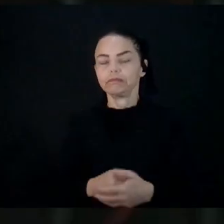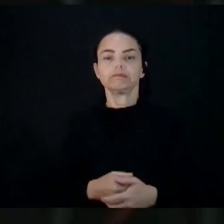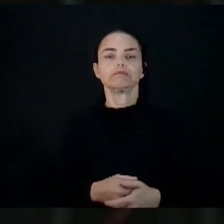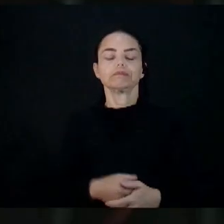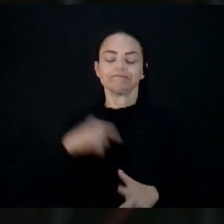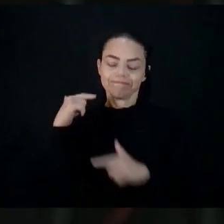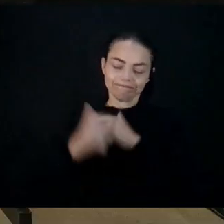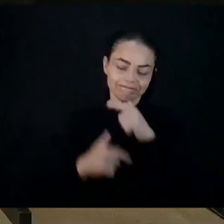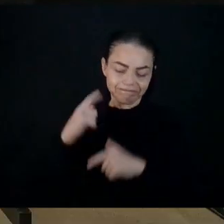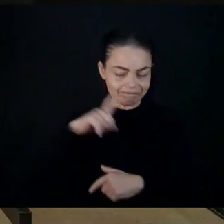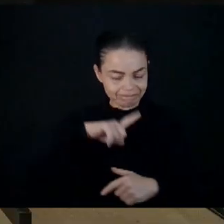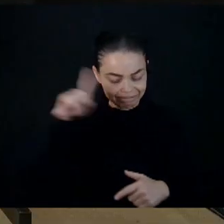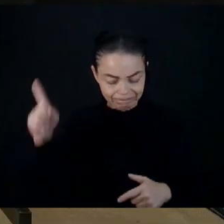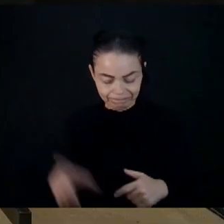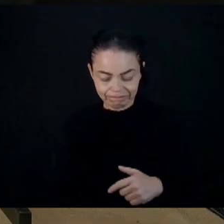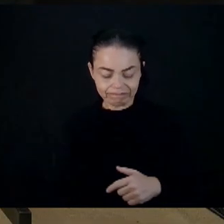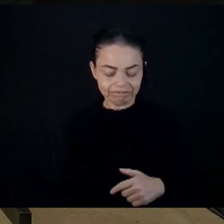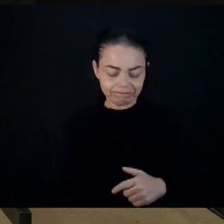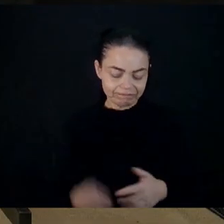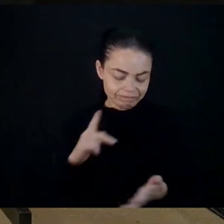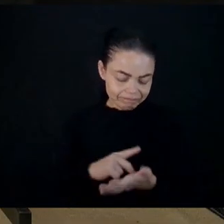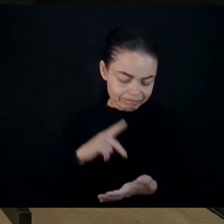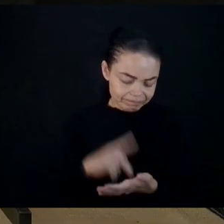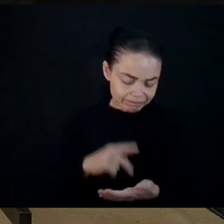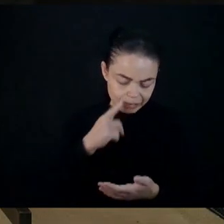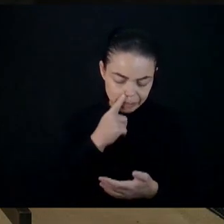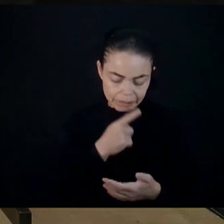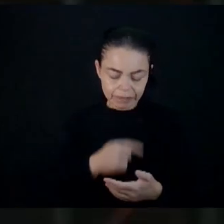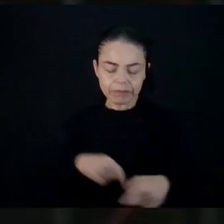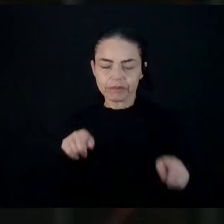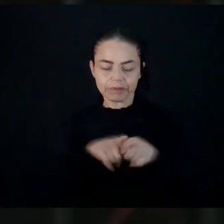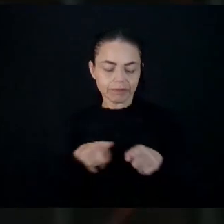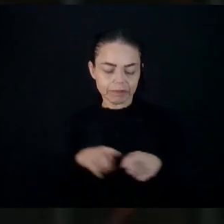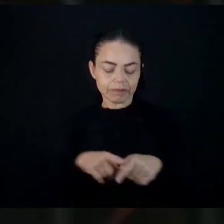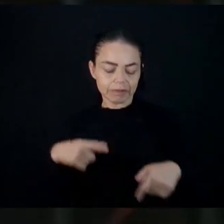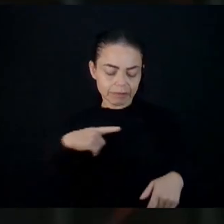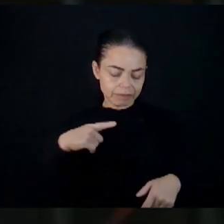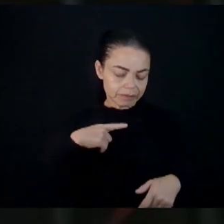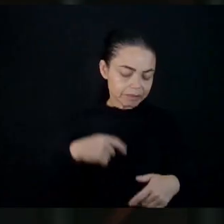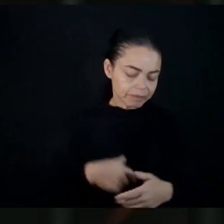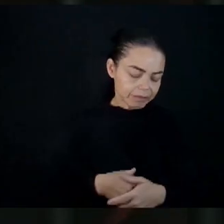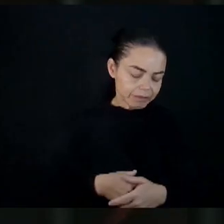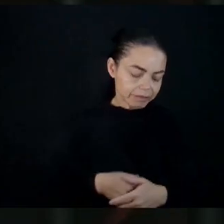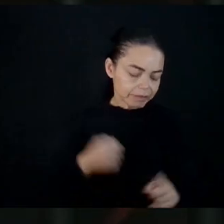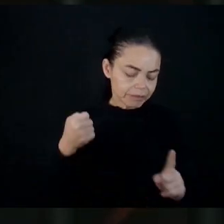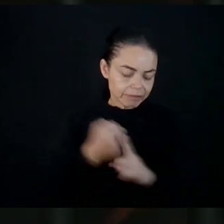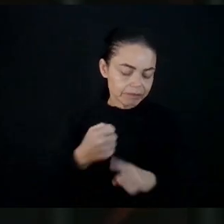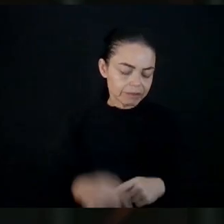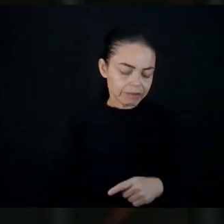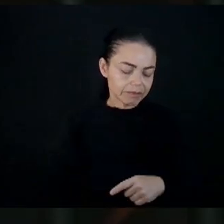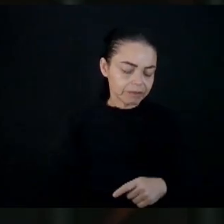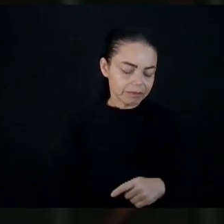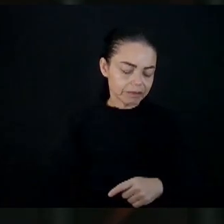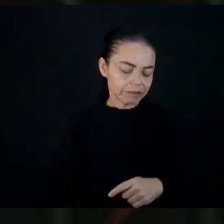dia seguinte. Exatamente. E aí também tem ali o impacto na saúde mental, no reflexo,